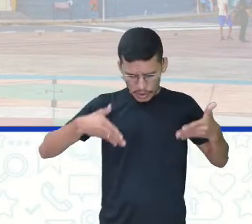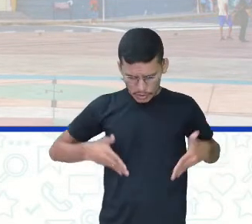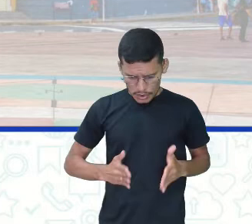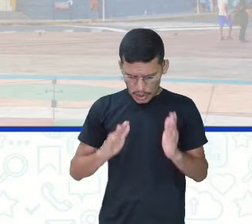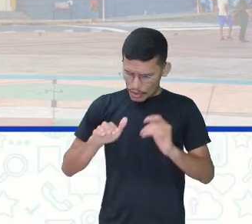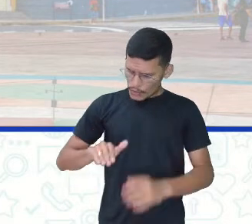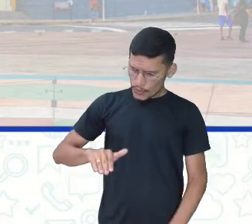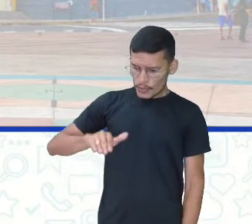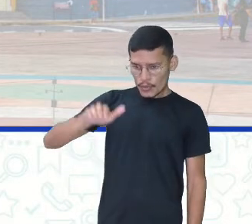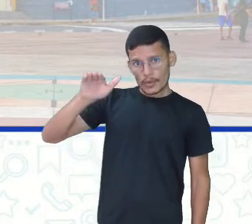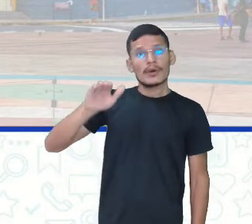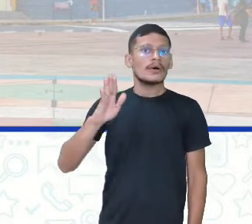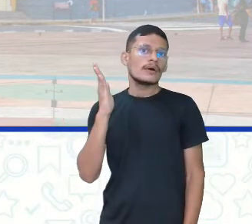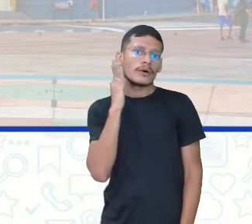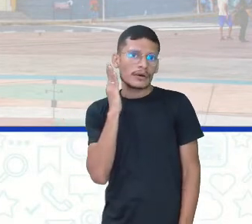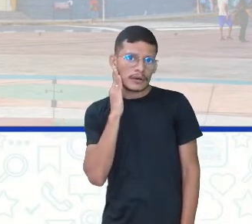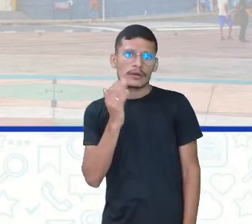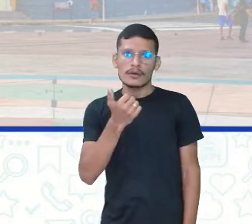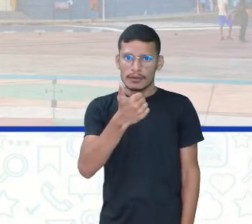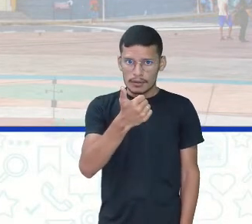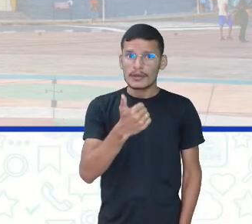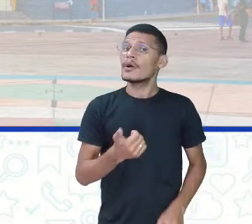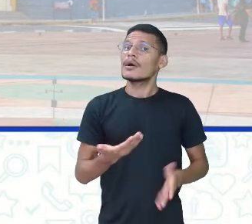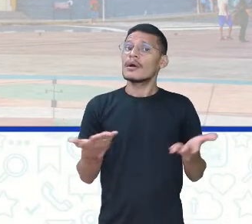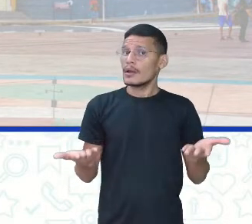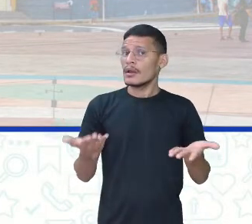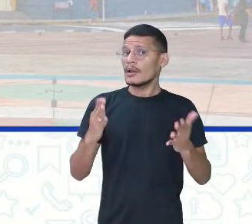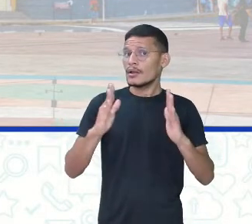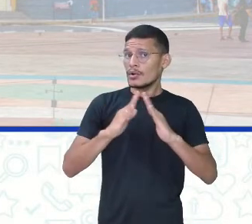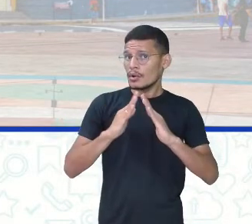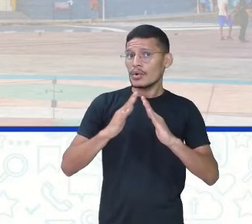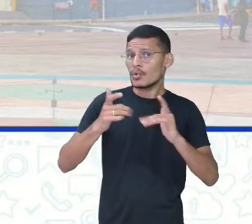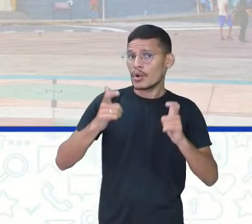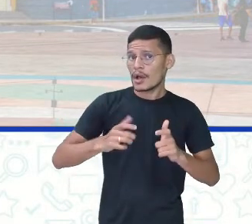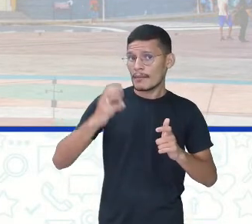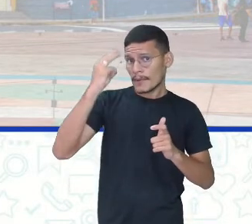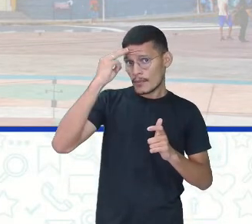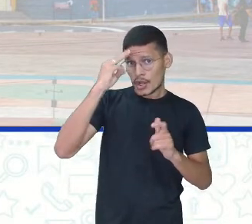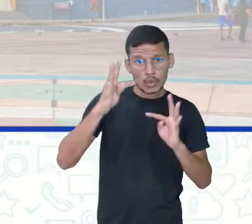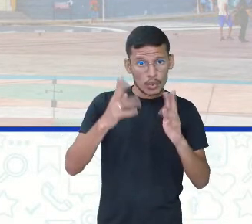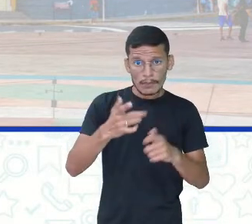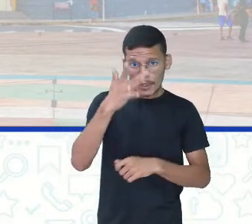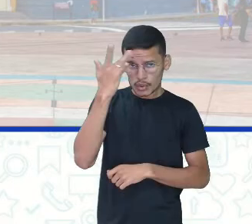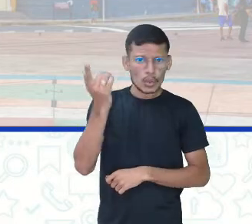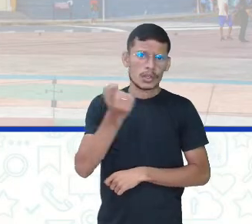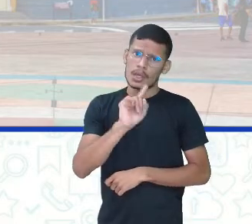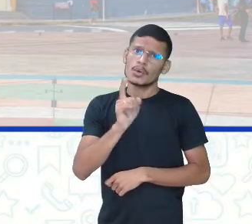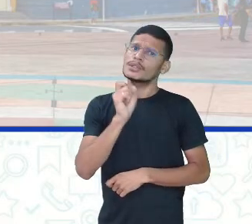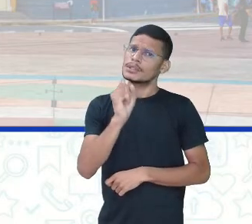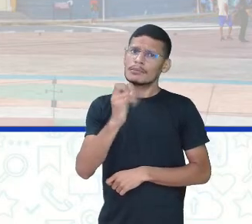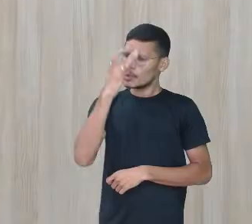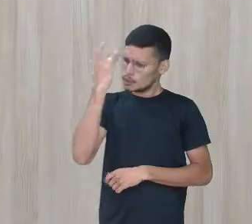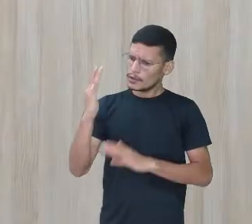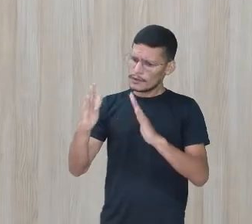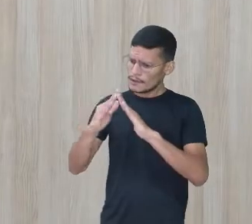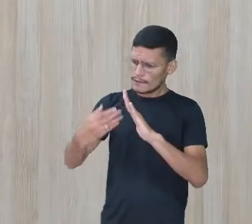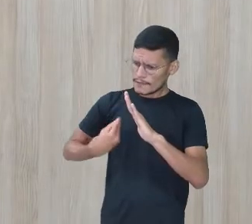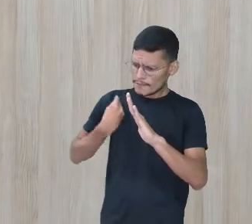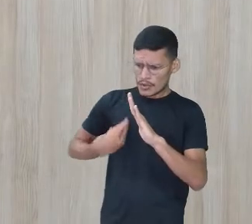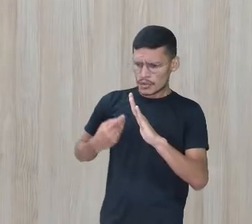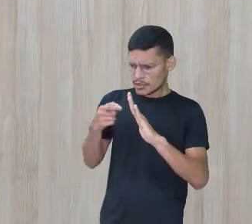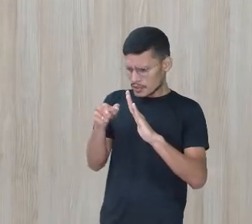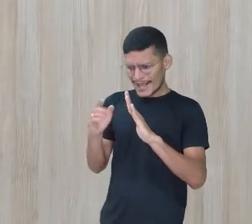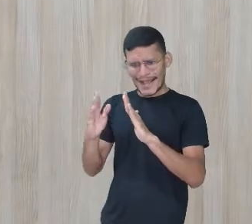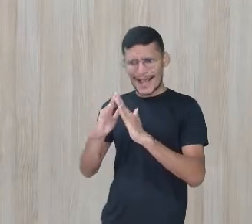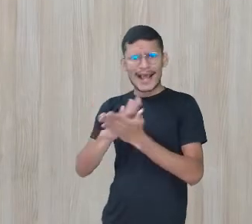Então, o termo é bem isso. Onde você cresceu. É um lugar de memória. É um lugar de memória para todo mundo? Não. Quem nunca viveu naquela casa, provavelmente vai ser mais uma casa